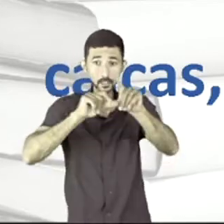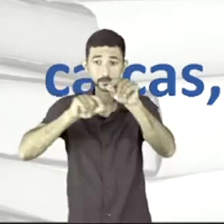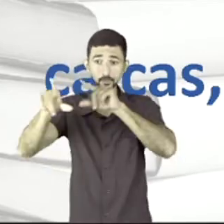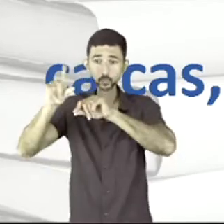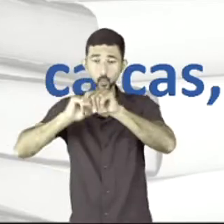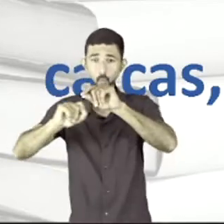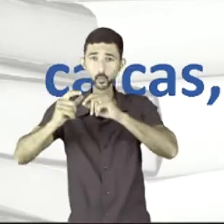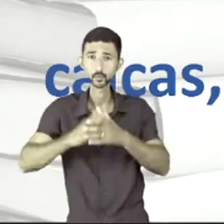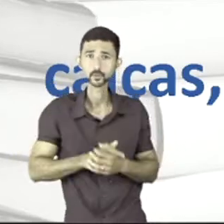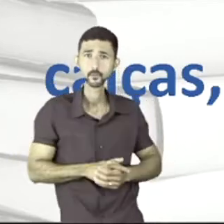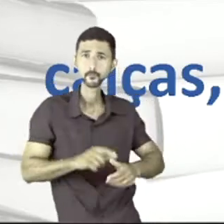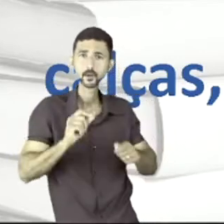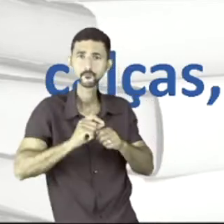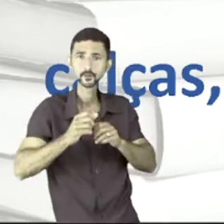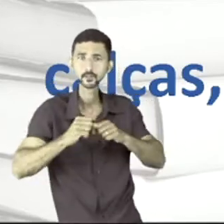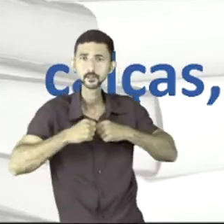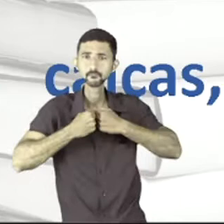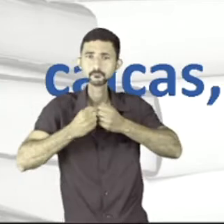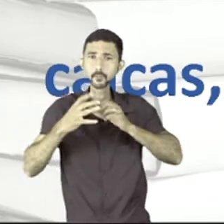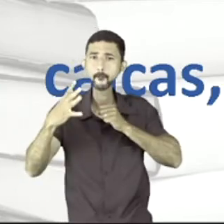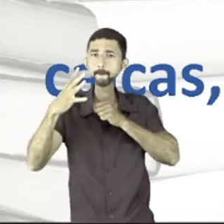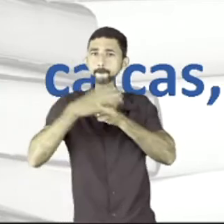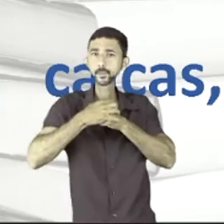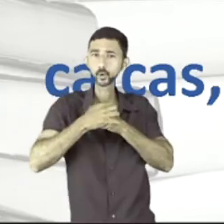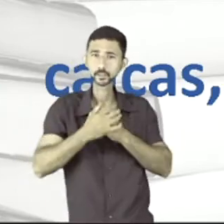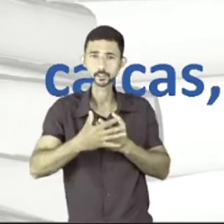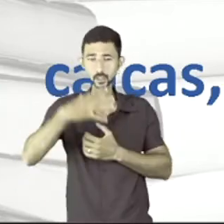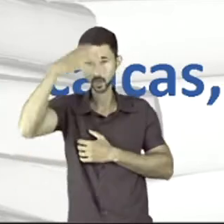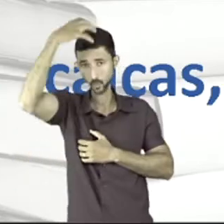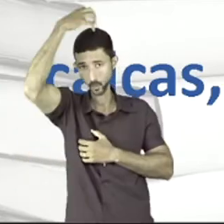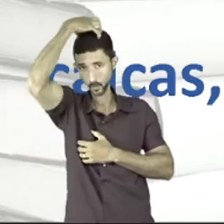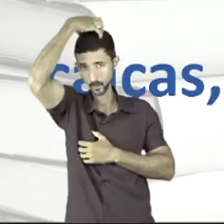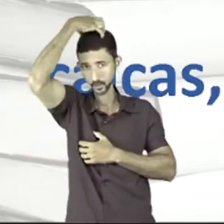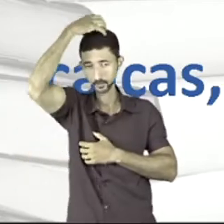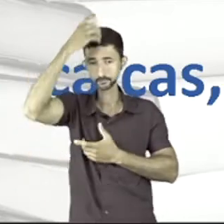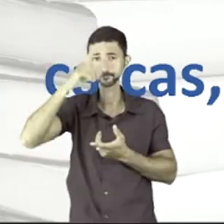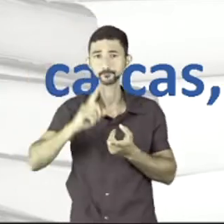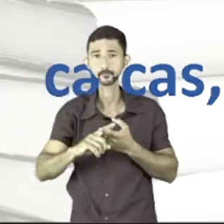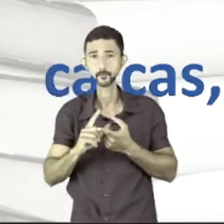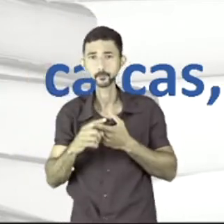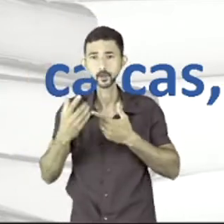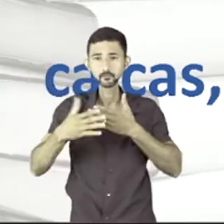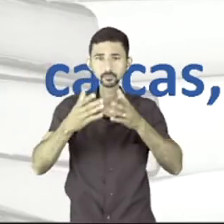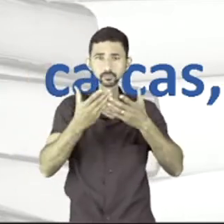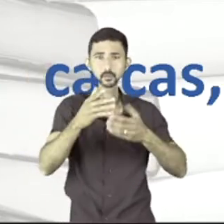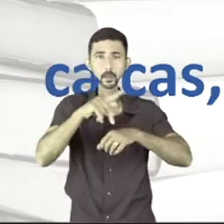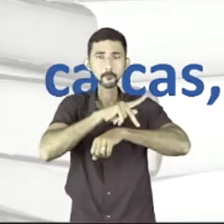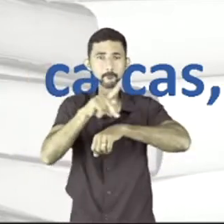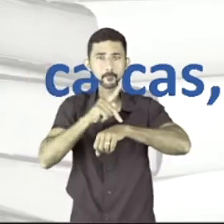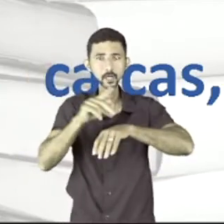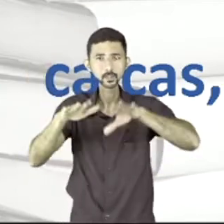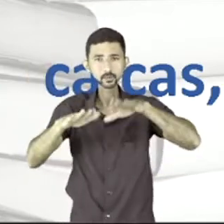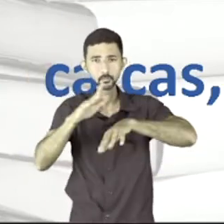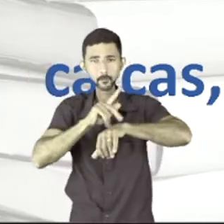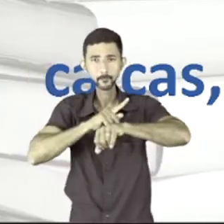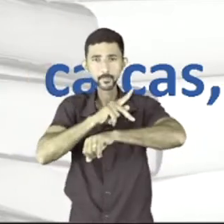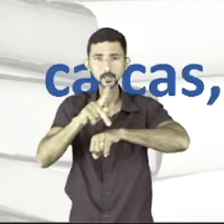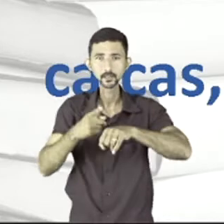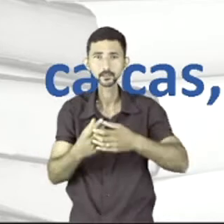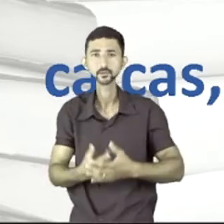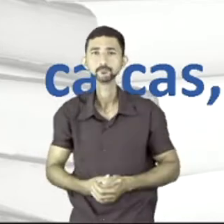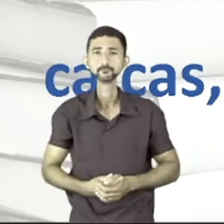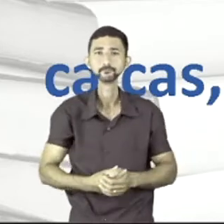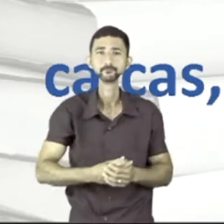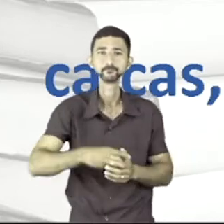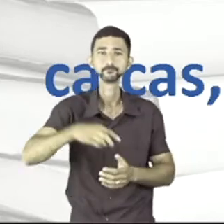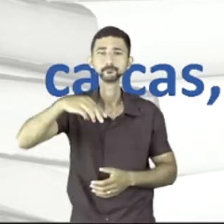escolhidos para fazer a defesa, para fazer a guarda do rei em um determinado país. Esses guerreiros eram